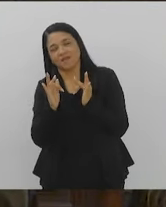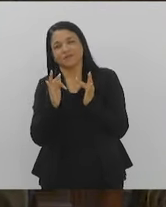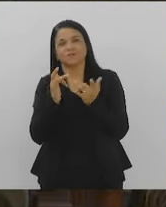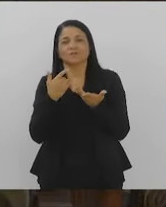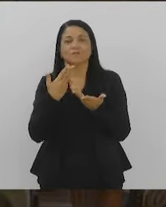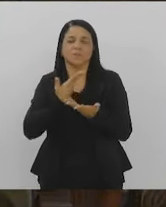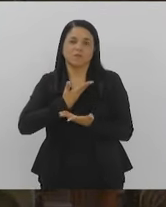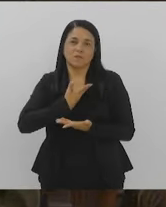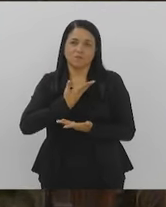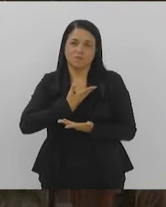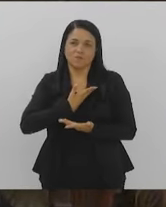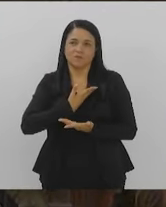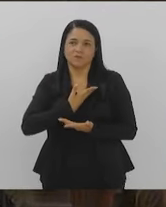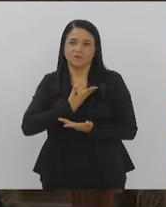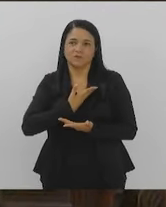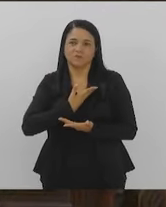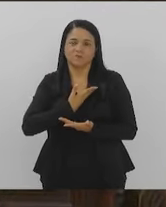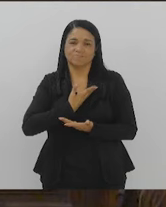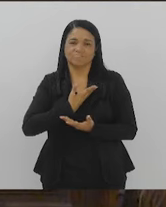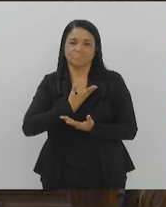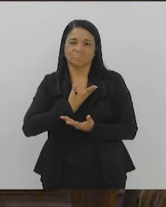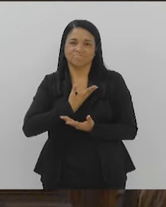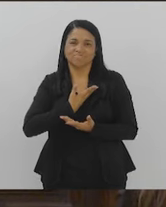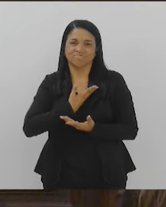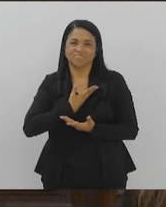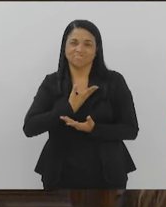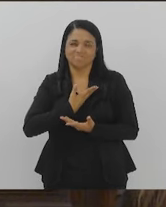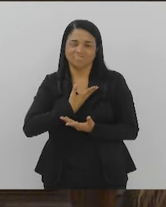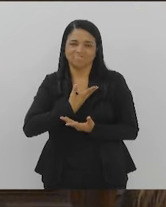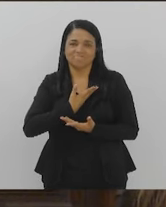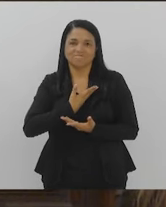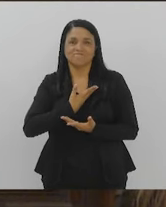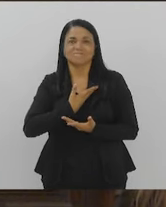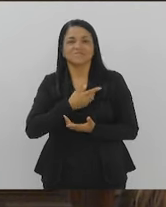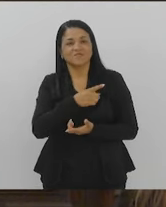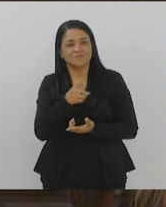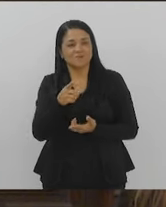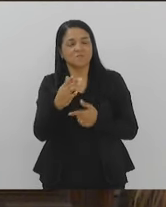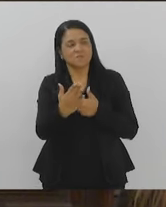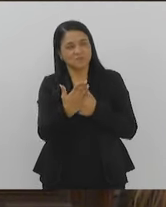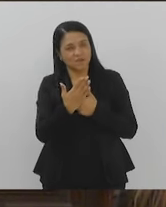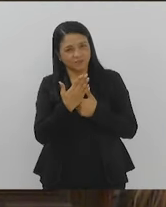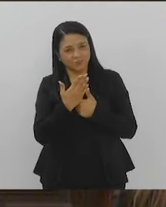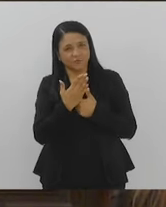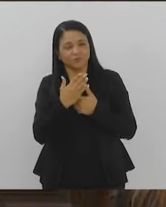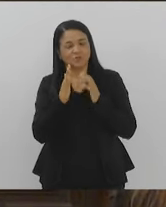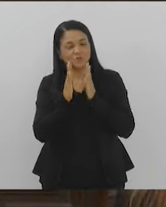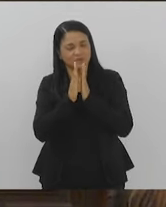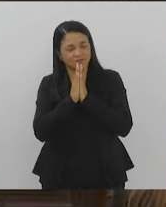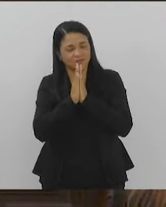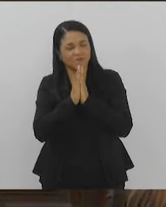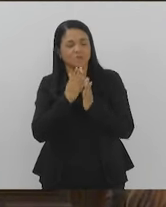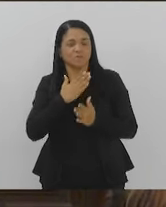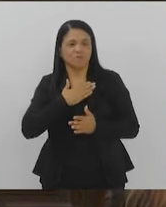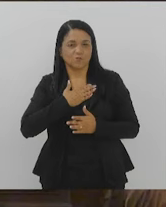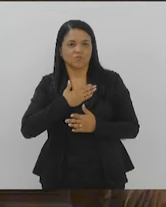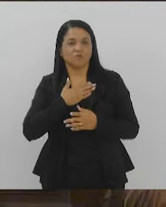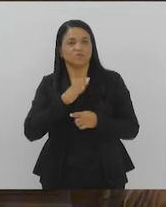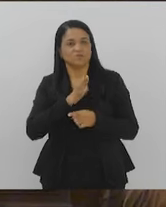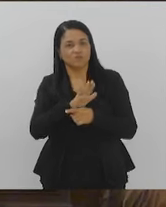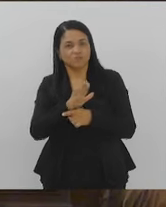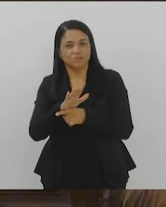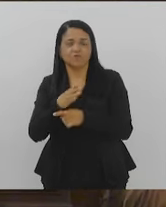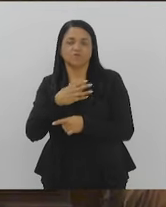amigo deixou. E eu peço que vocês me ajudem em oração, ajudem meus filhos, minhas noras, meus